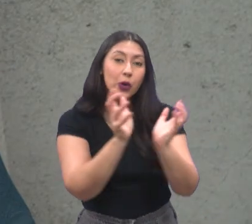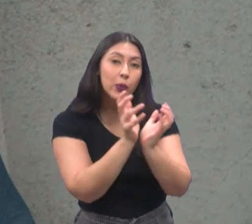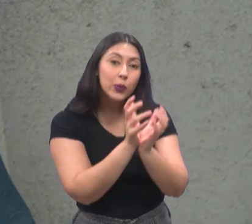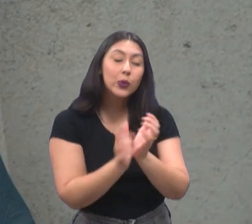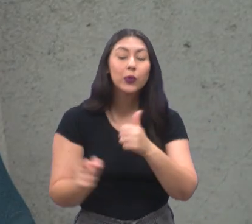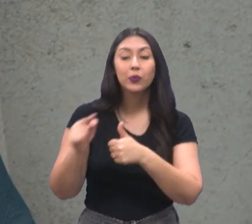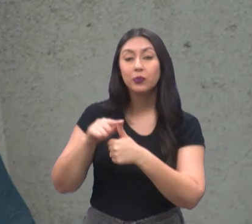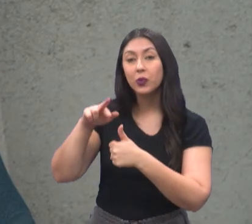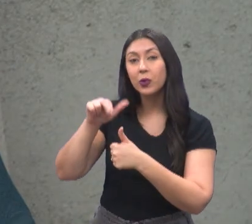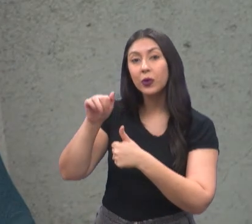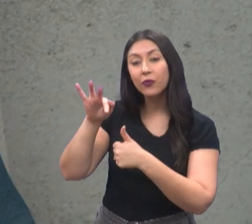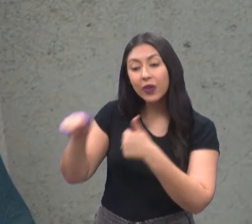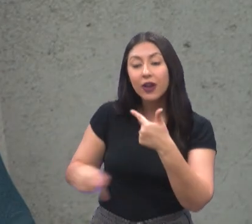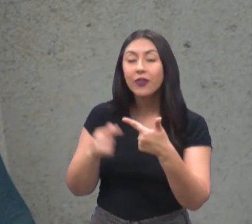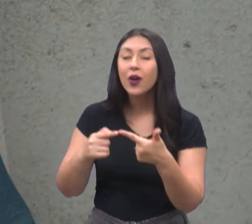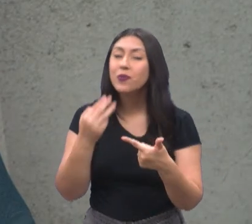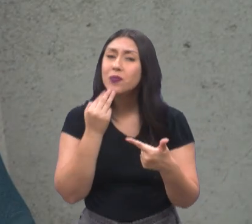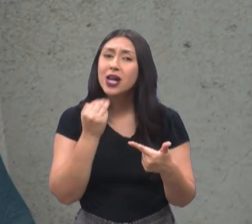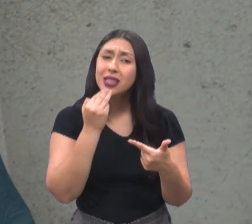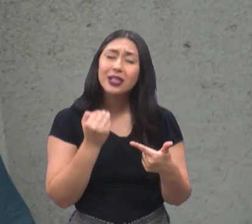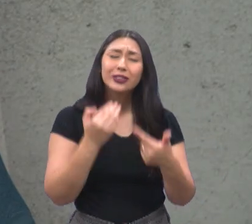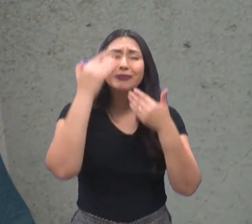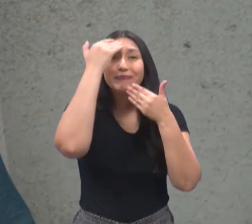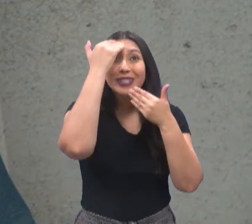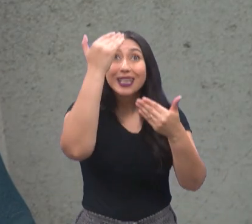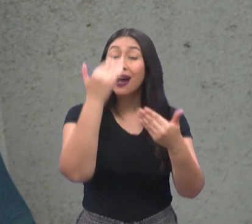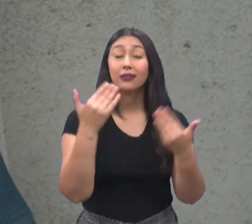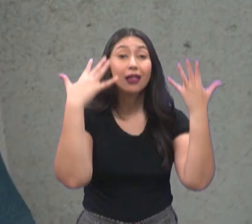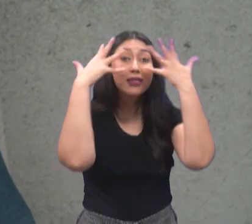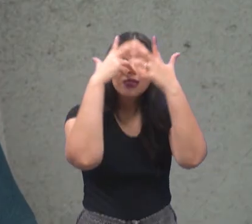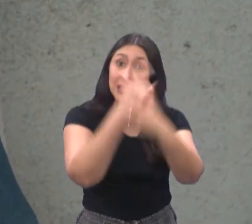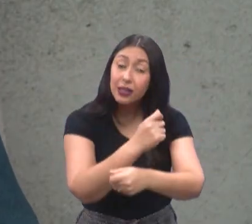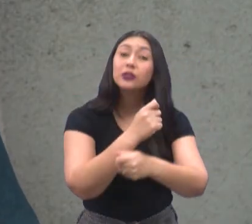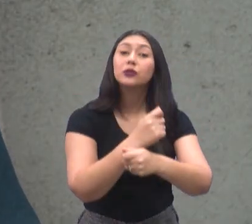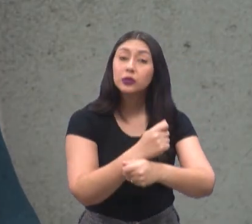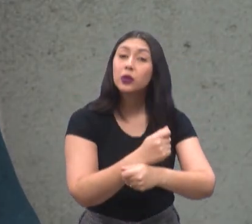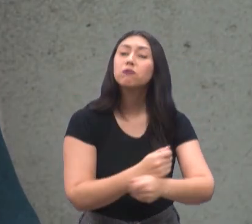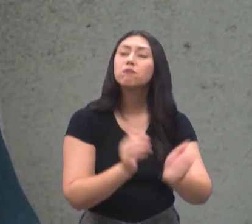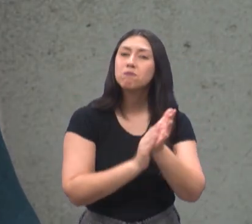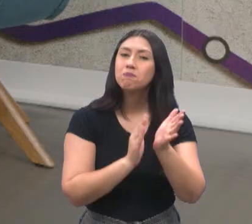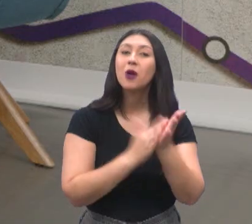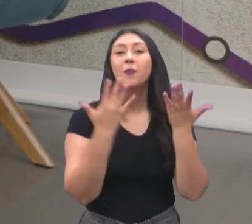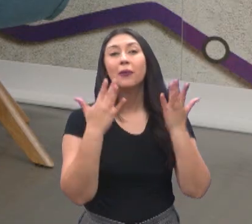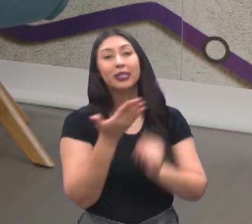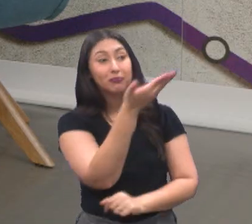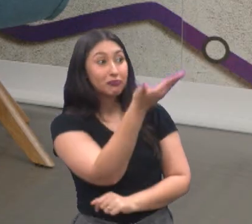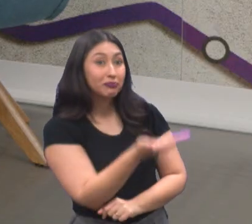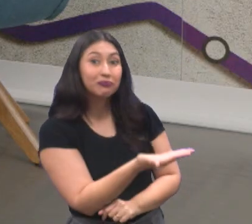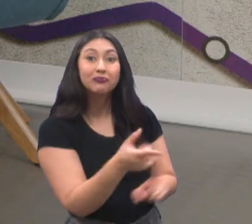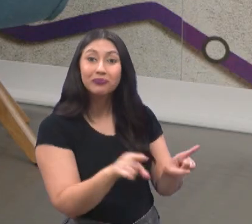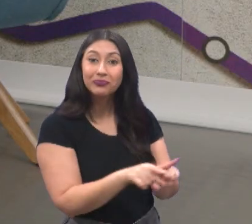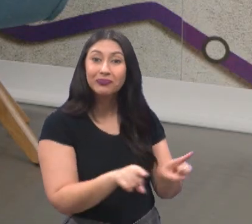Matheus aí no seu espaço, no seu estúdio, viu? Muito, muito, muito lindo mesmo, viu? E ó, dou os parabéns para a nossa convidada aqui também, que é